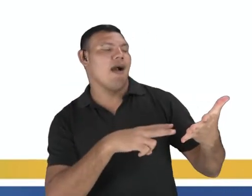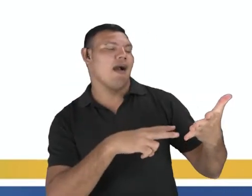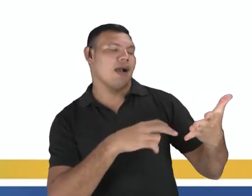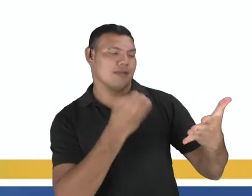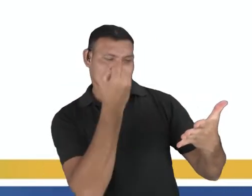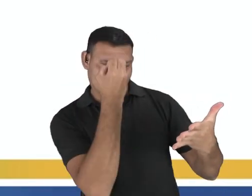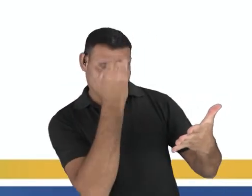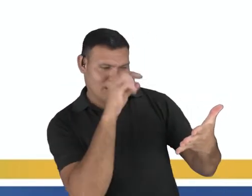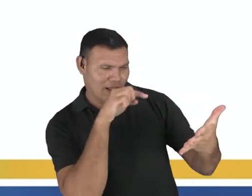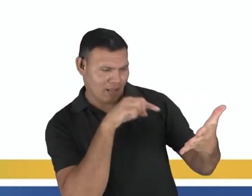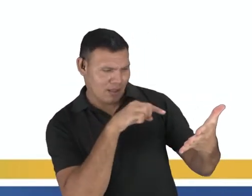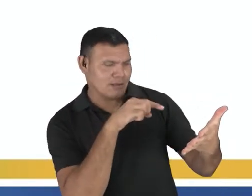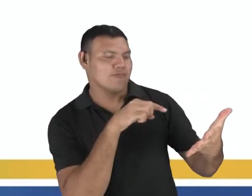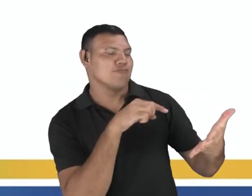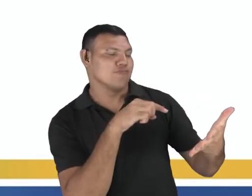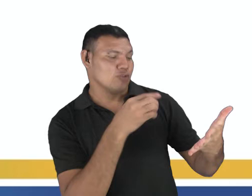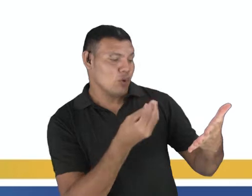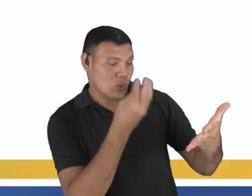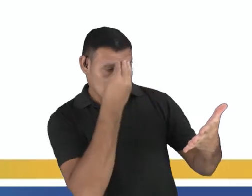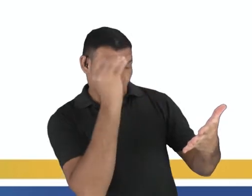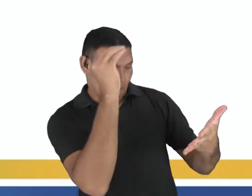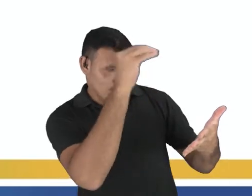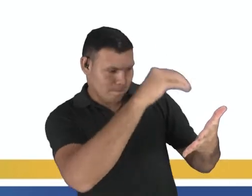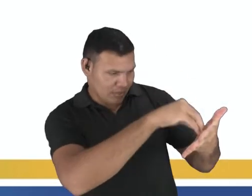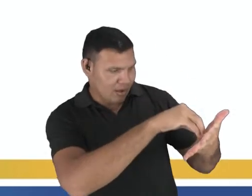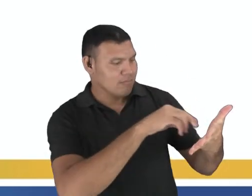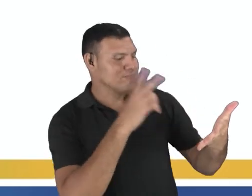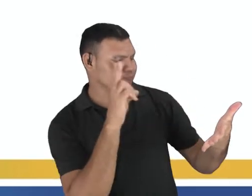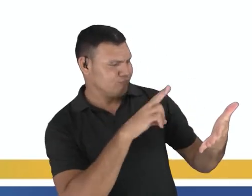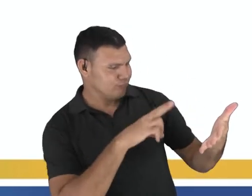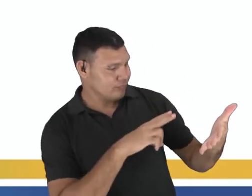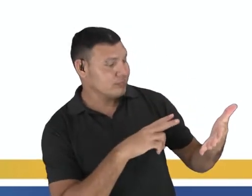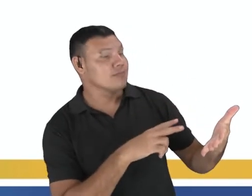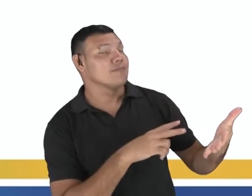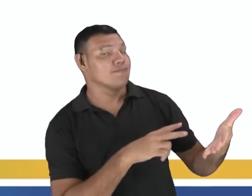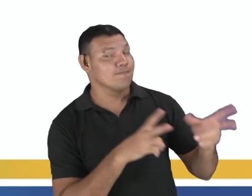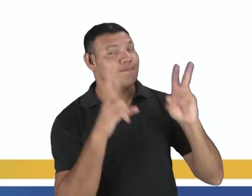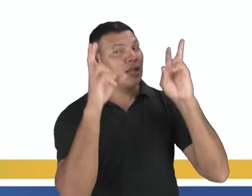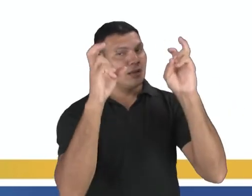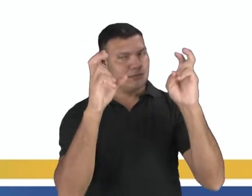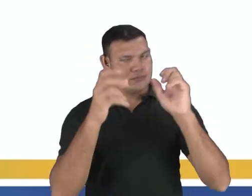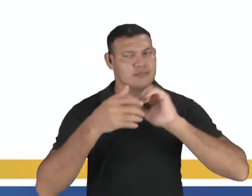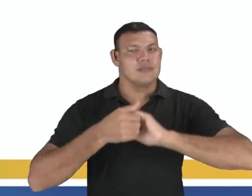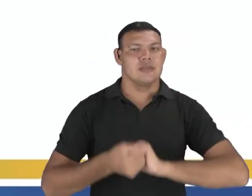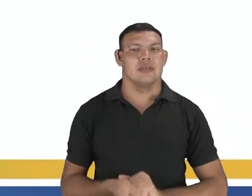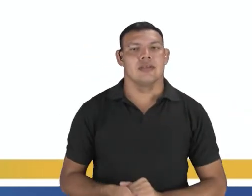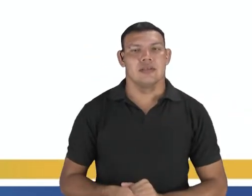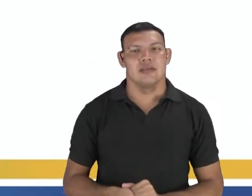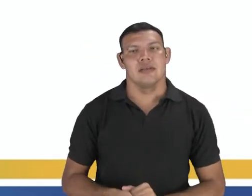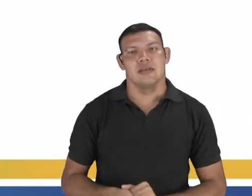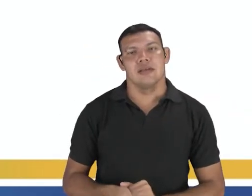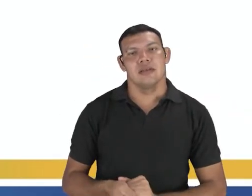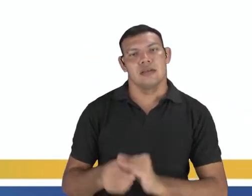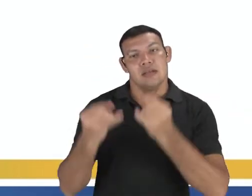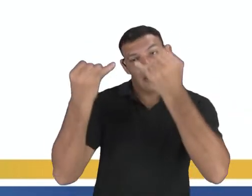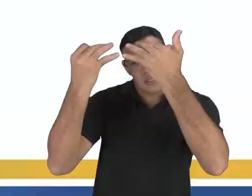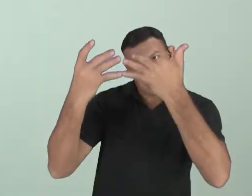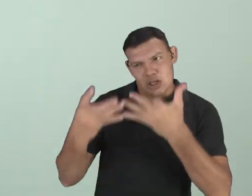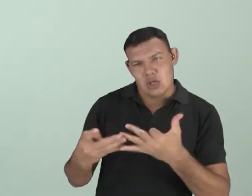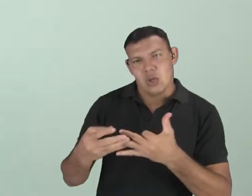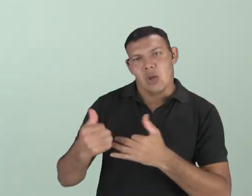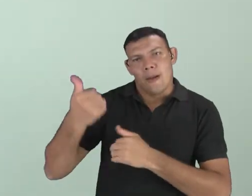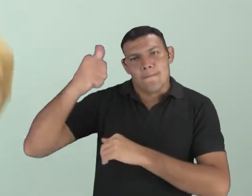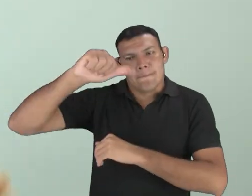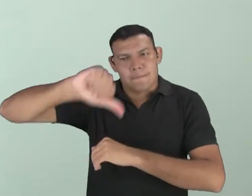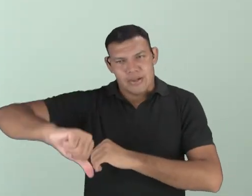através das suas ideias, através do seu conhecimento a partir daquele assunto. Então, fale